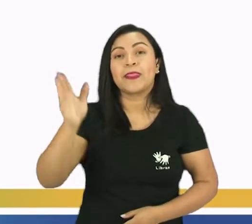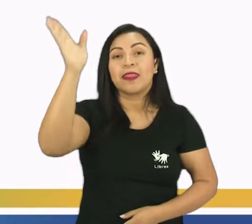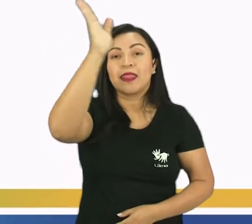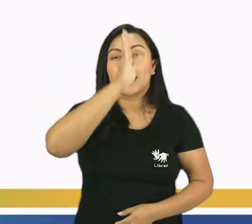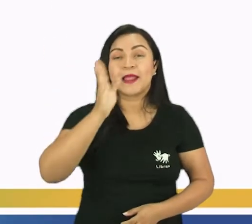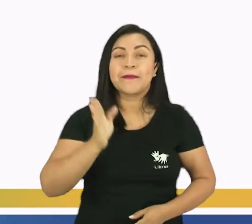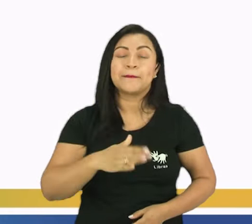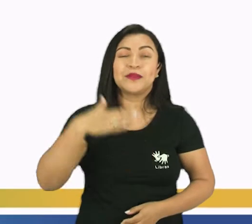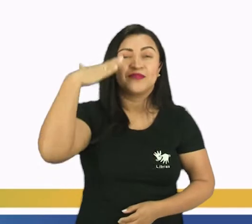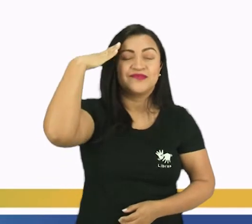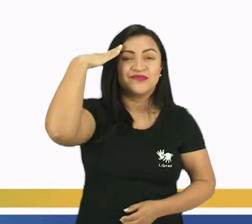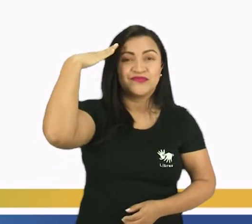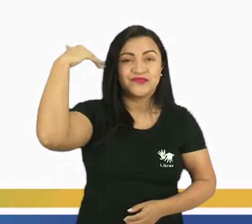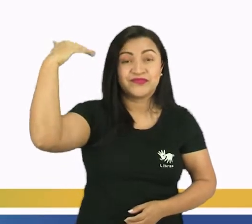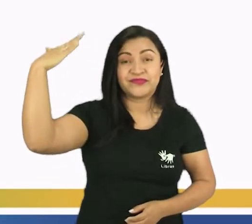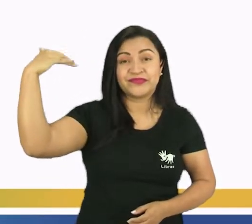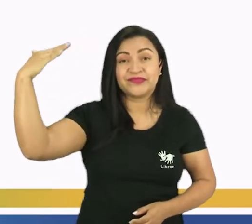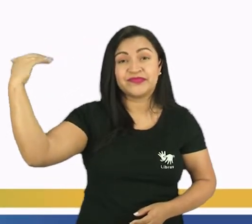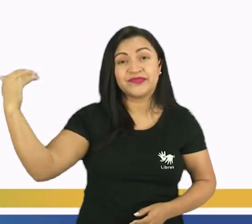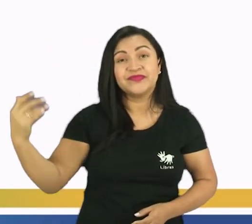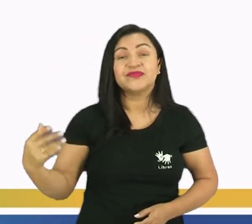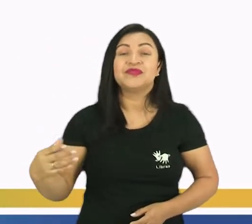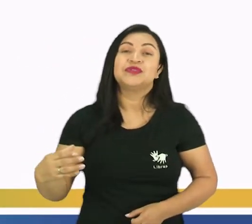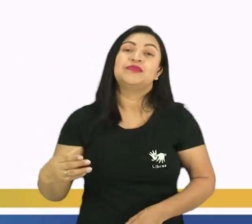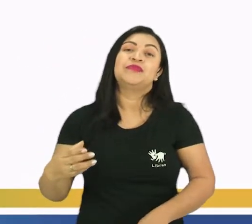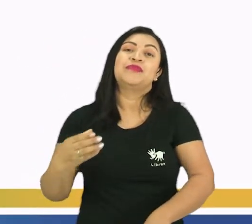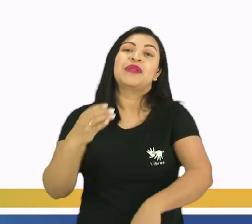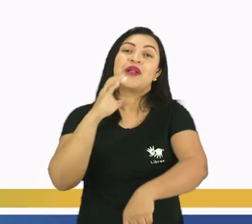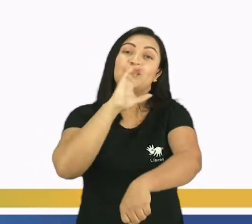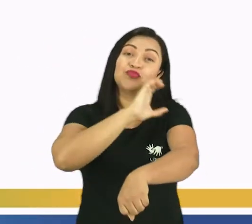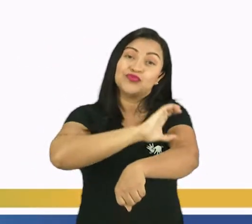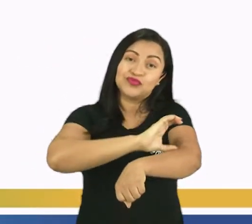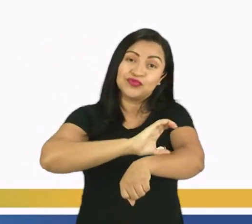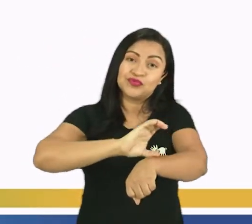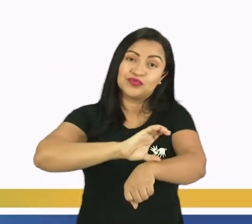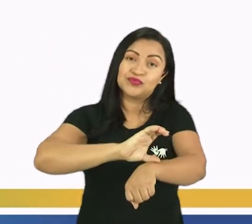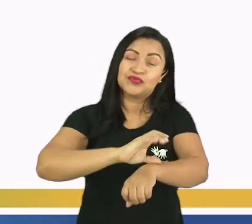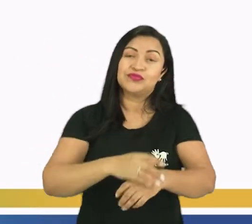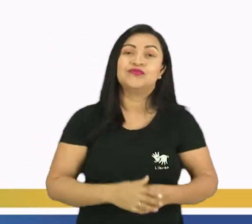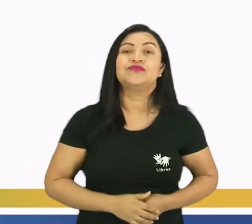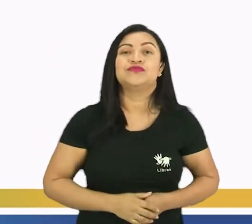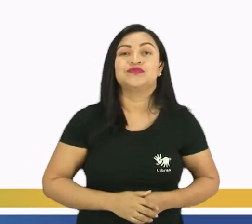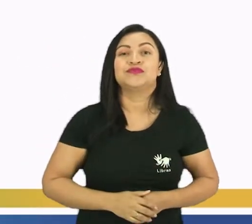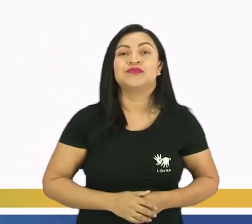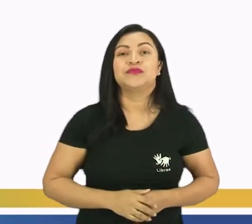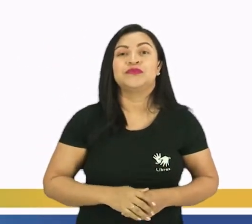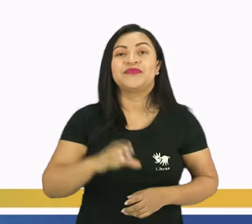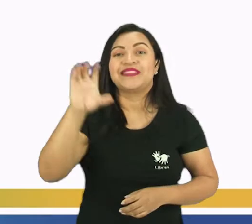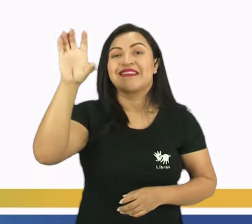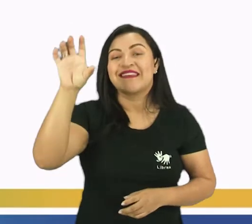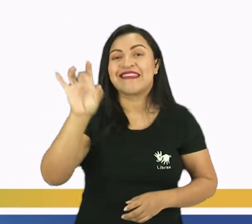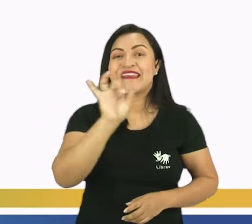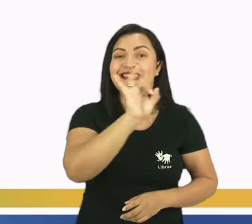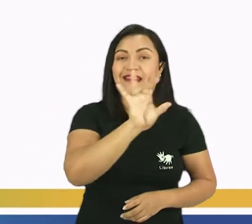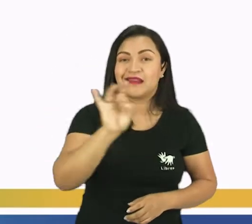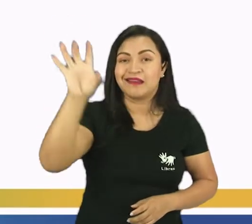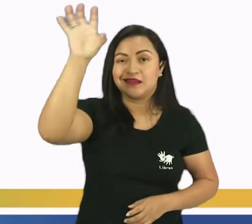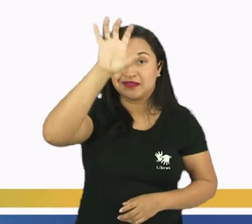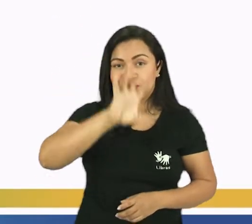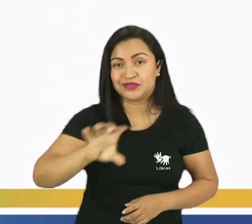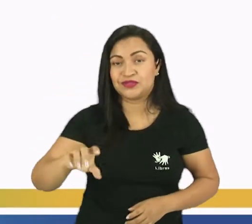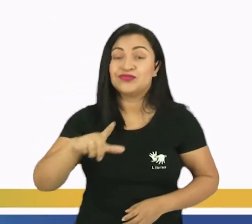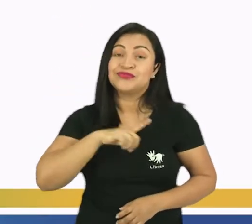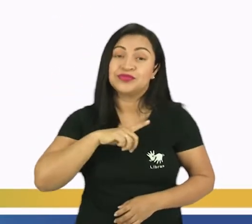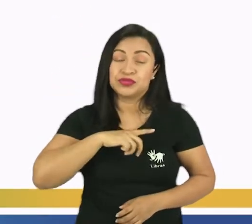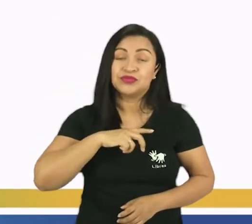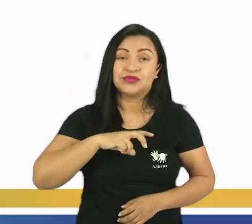pela diversidade de cultura existente. Cada região possui uma cultura típica e, dentro delas, os costumes que